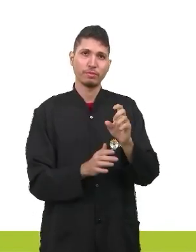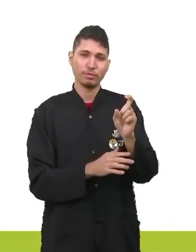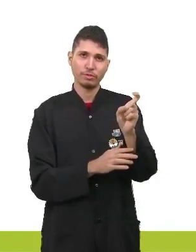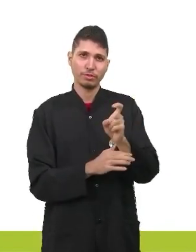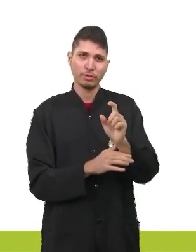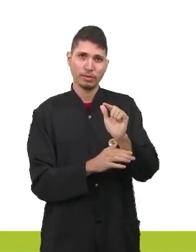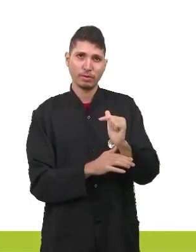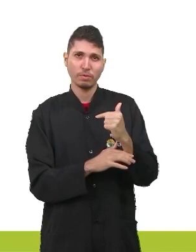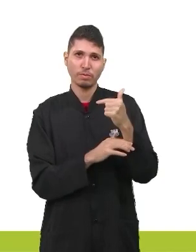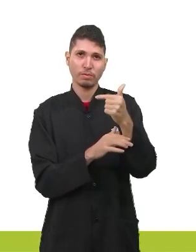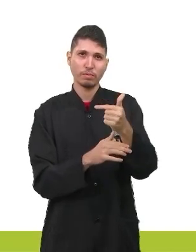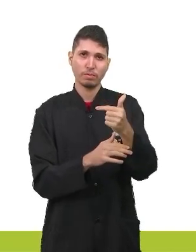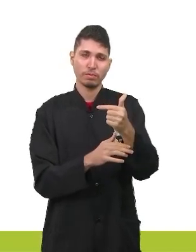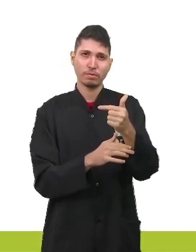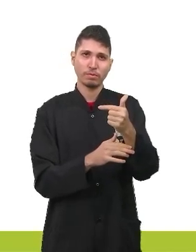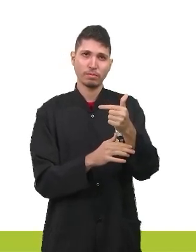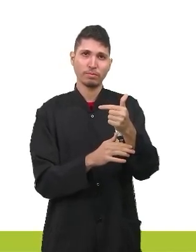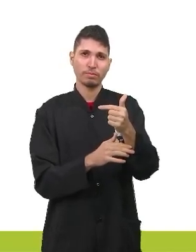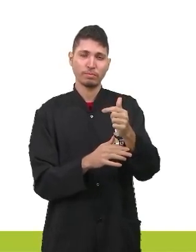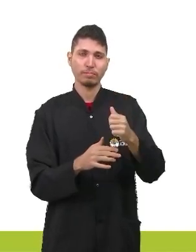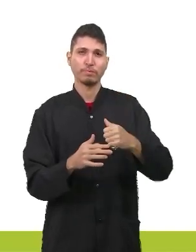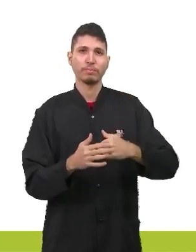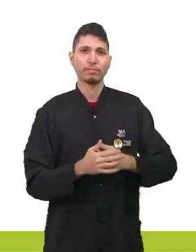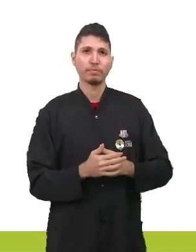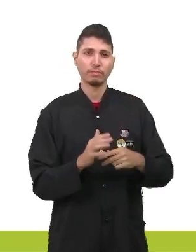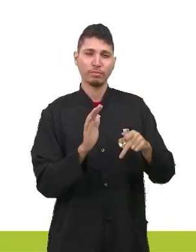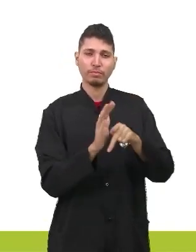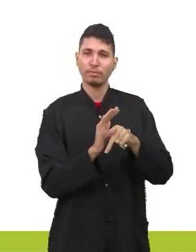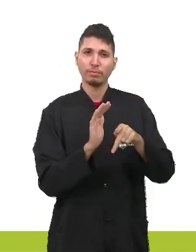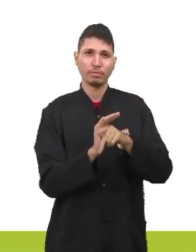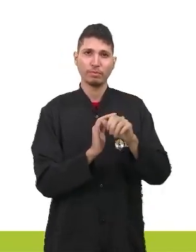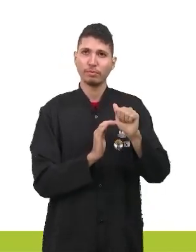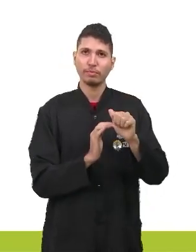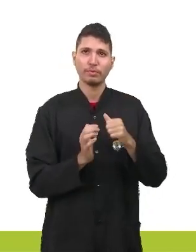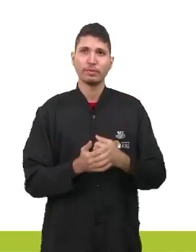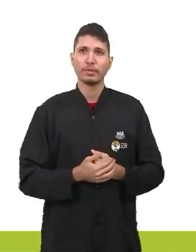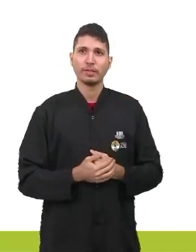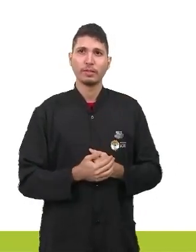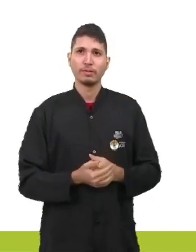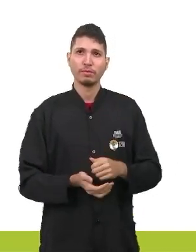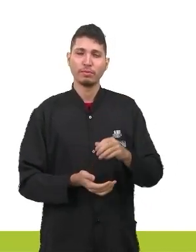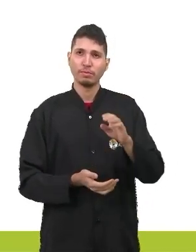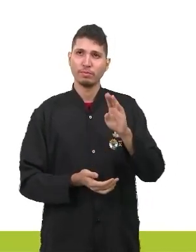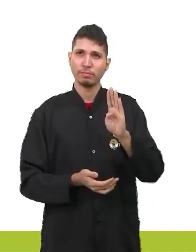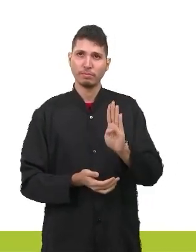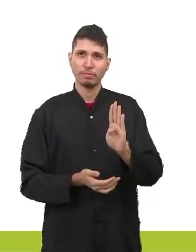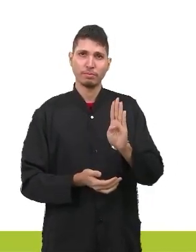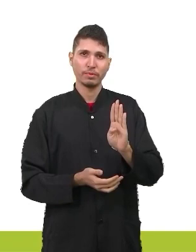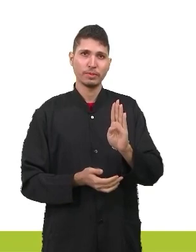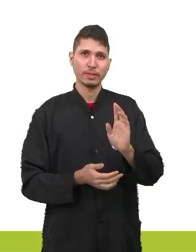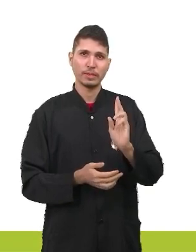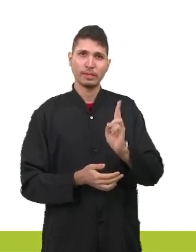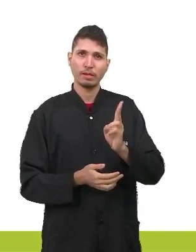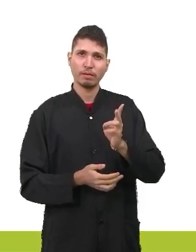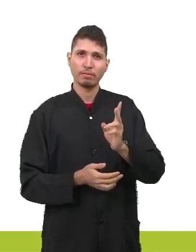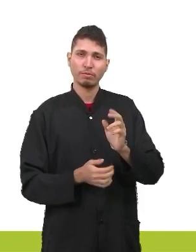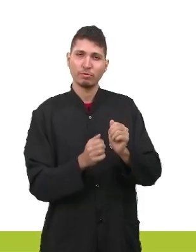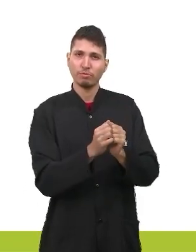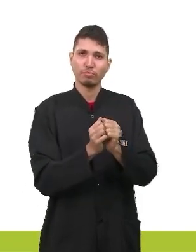vira o nosso A. O B é sempre acompanhado de x, ó. Então, o B representa